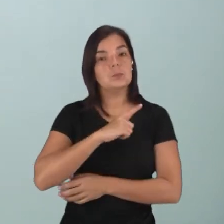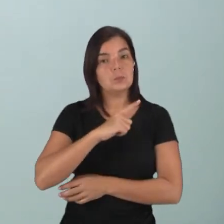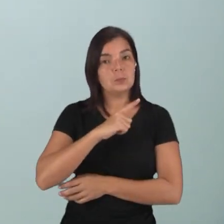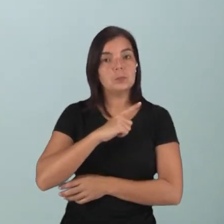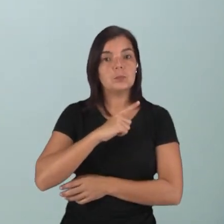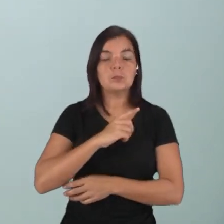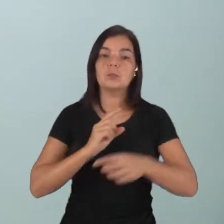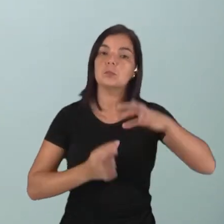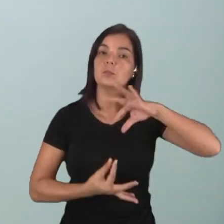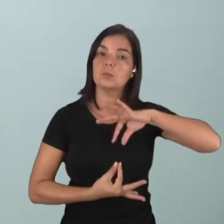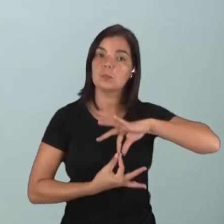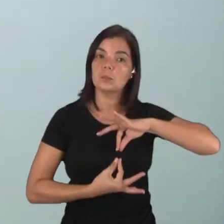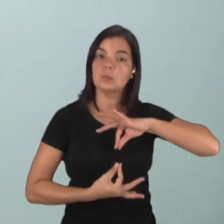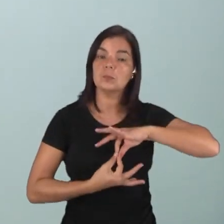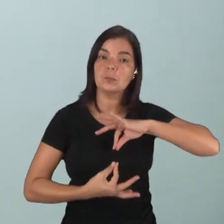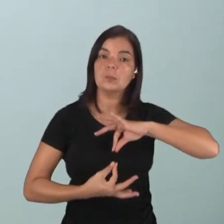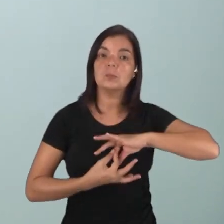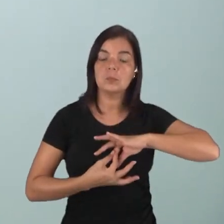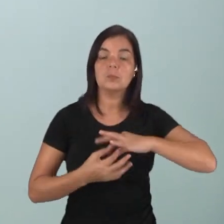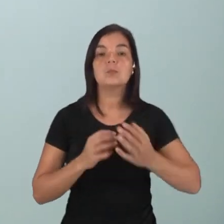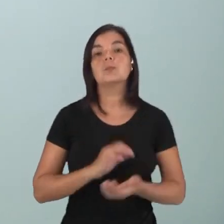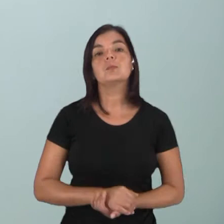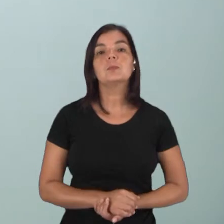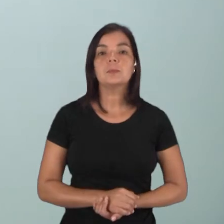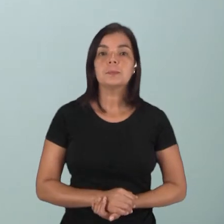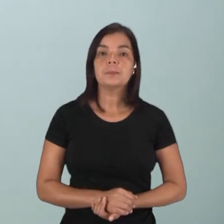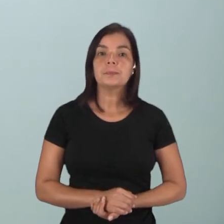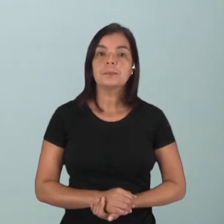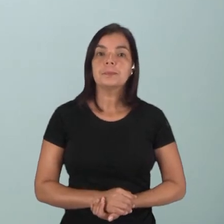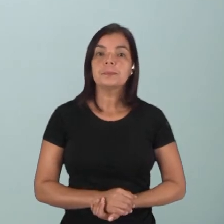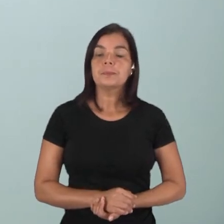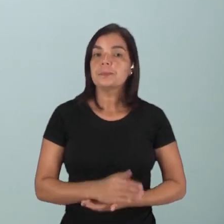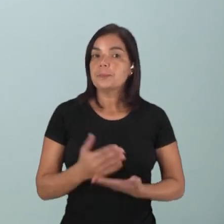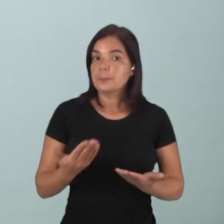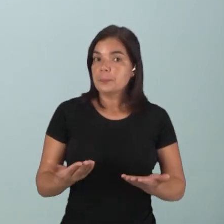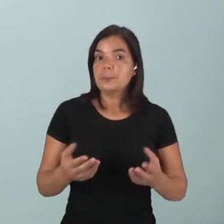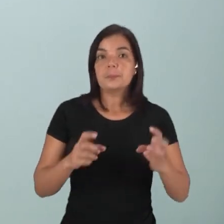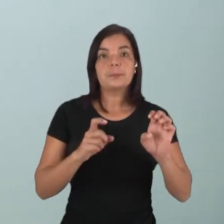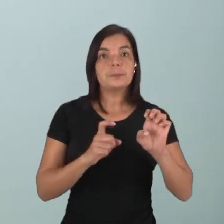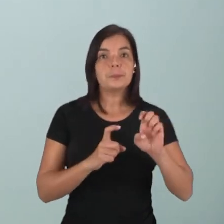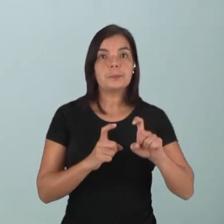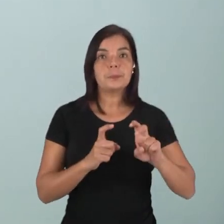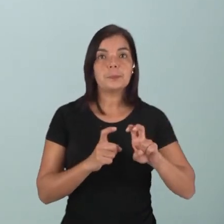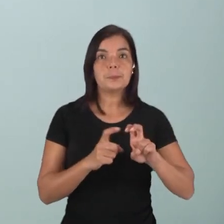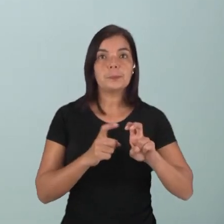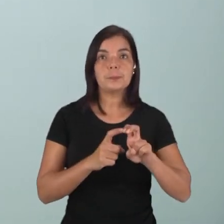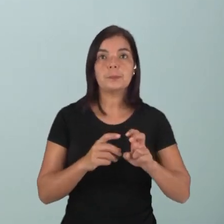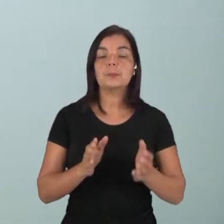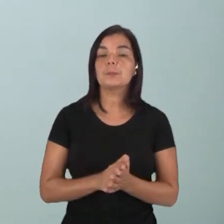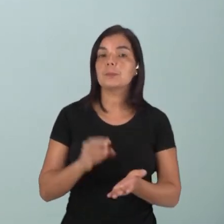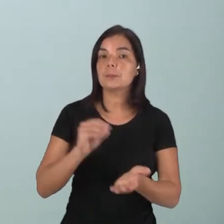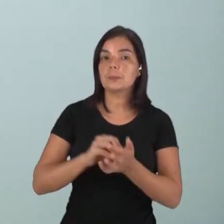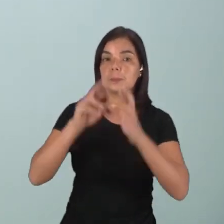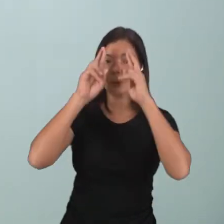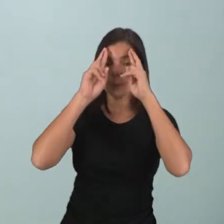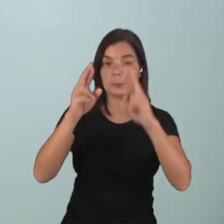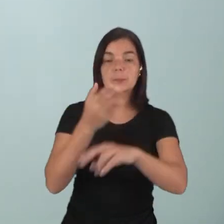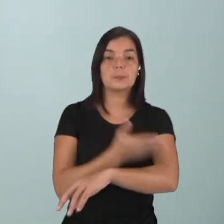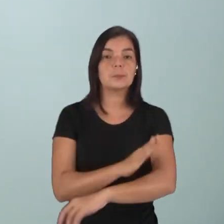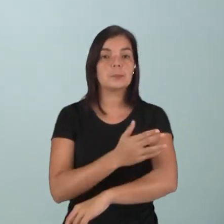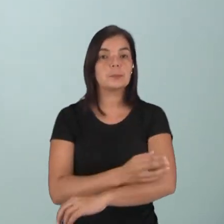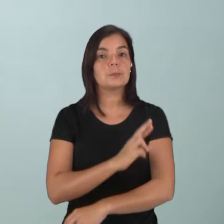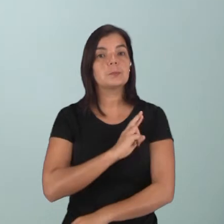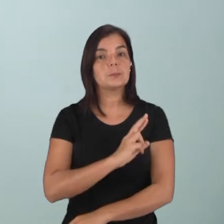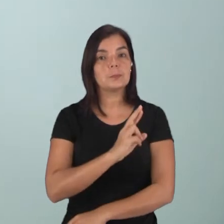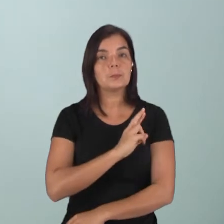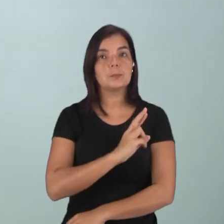sua espiritualidade, que têm as suas divindades. No item 5, diz respeito aos costumes, rituais e práticas